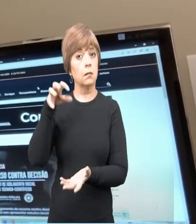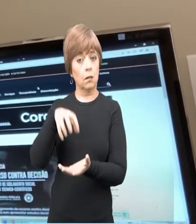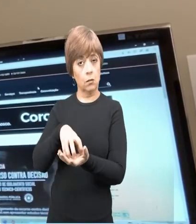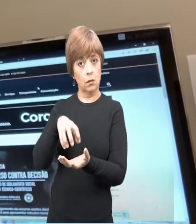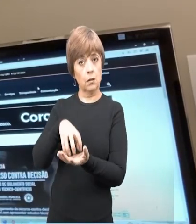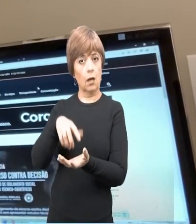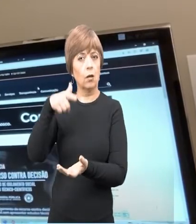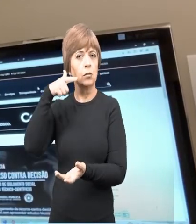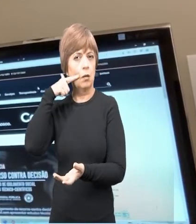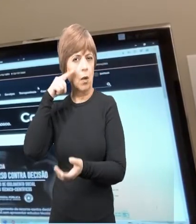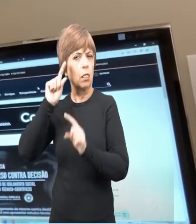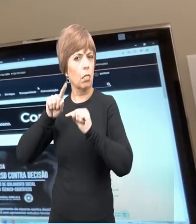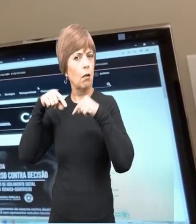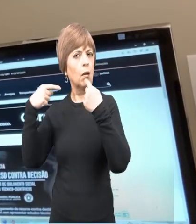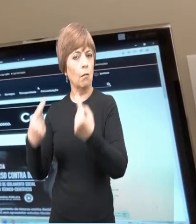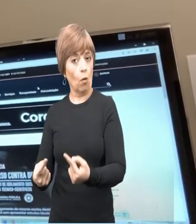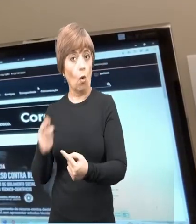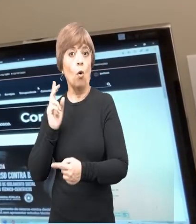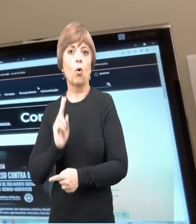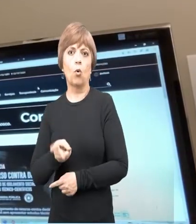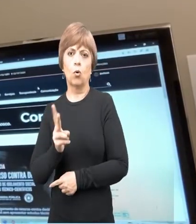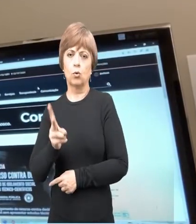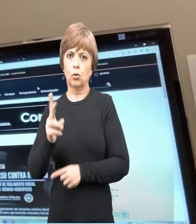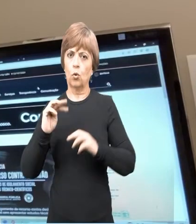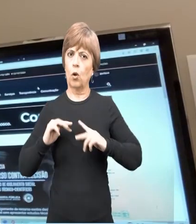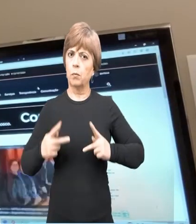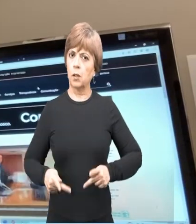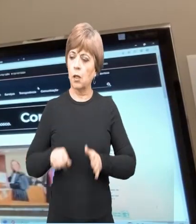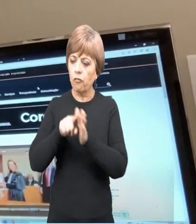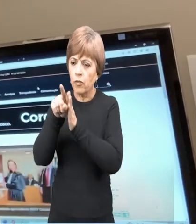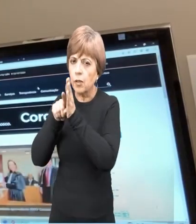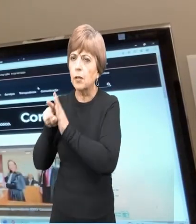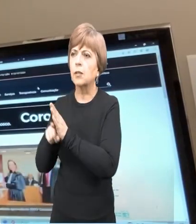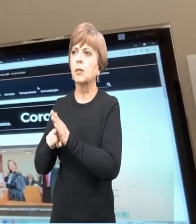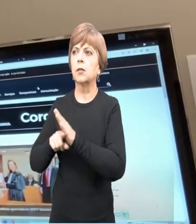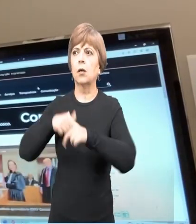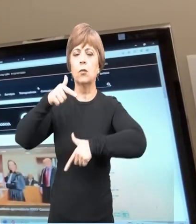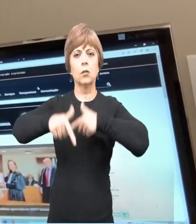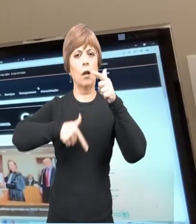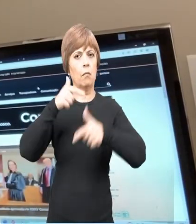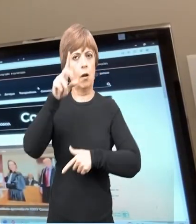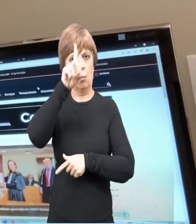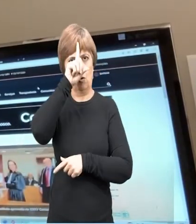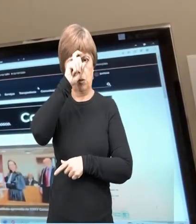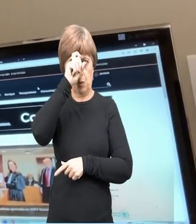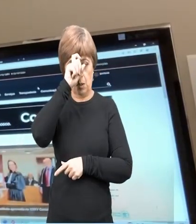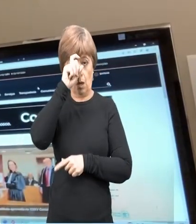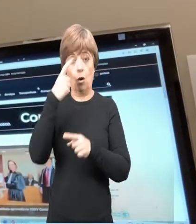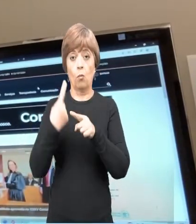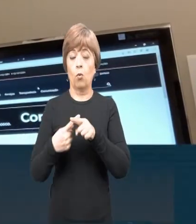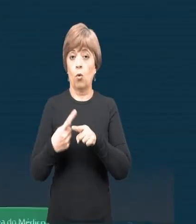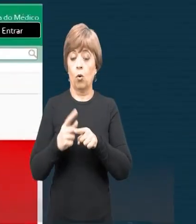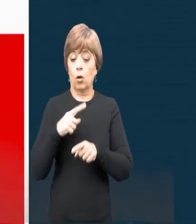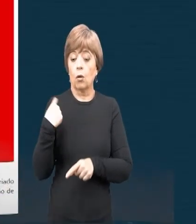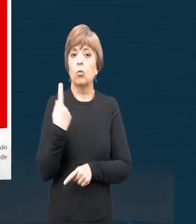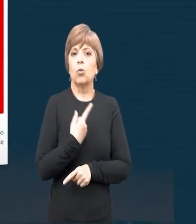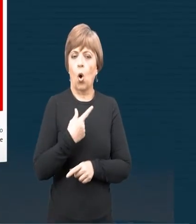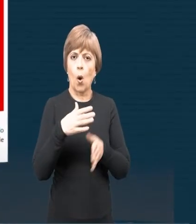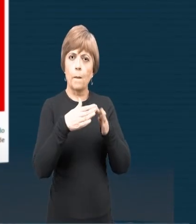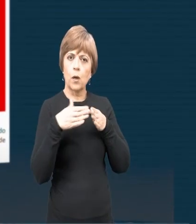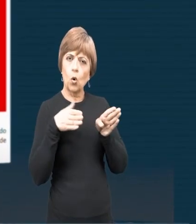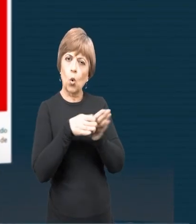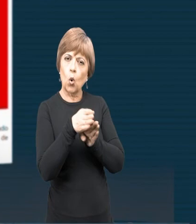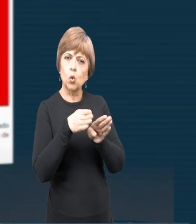de atendimento, o Ministério Público continua fiscalizando o funcionamento da entidade. A pedido nosso, o